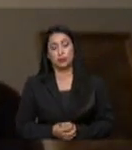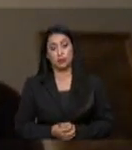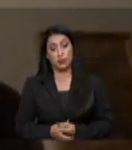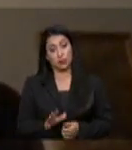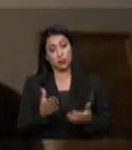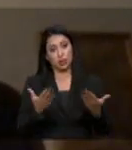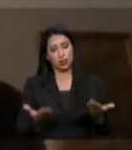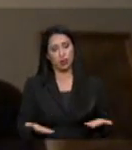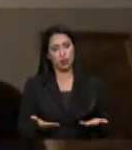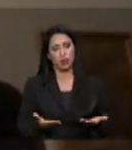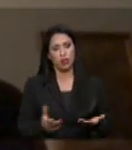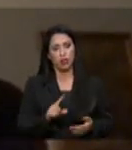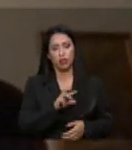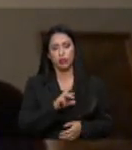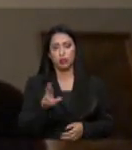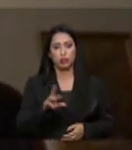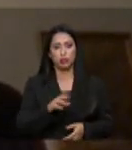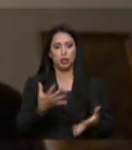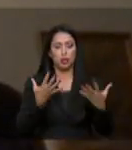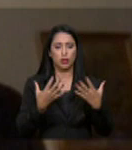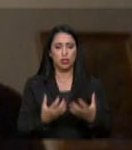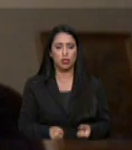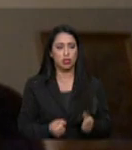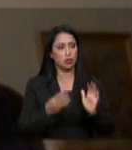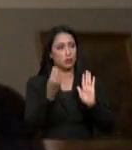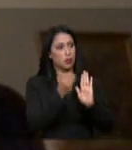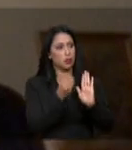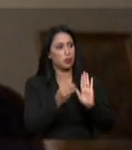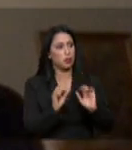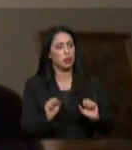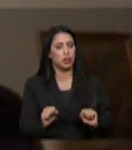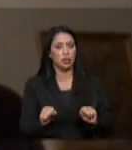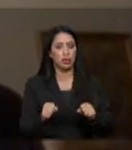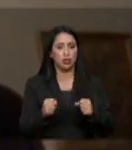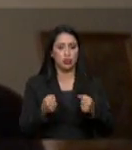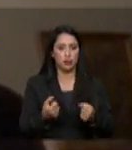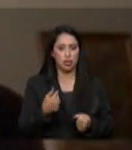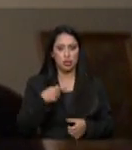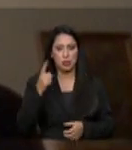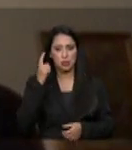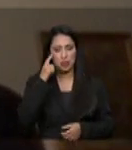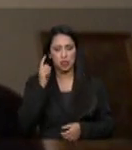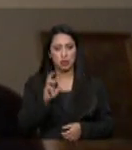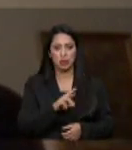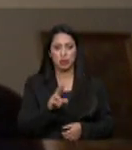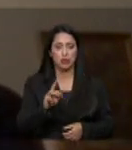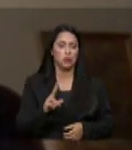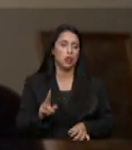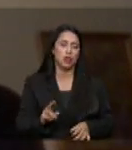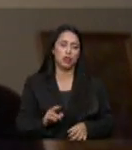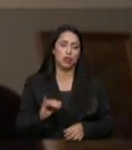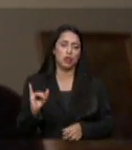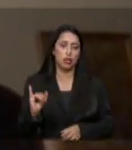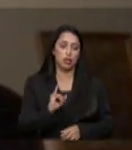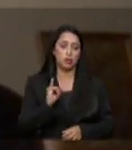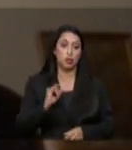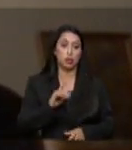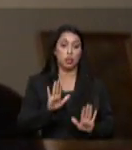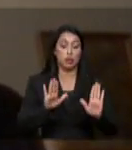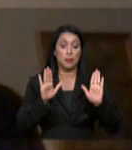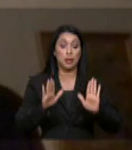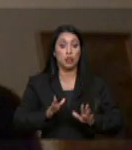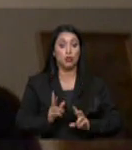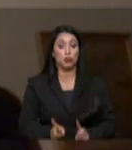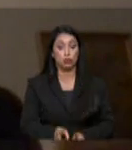a os argumentos trazidos pela defesa e entendo ser pertinente regular prosseguimento